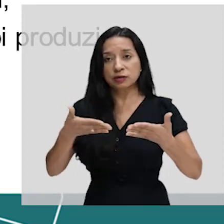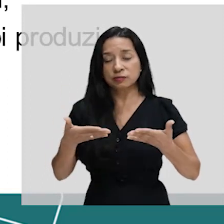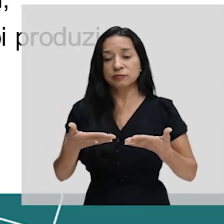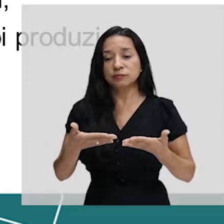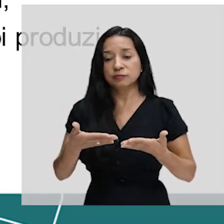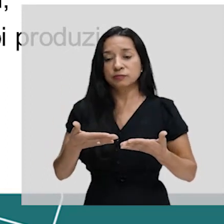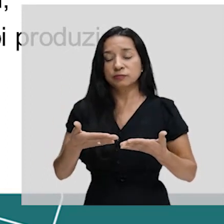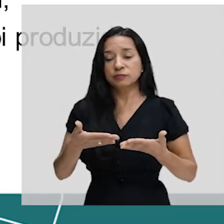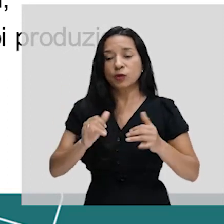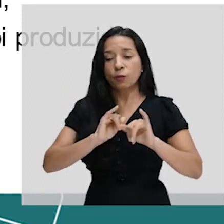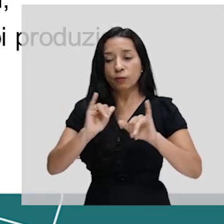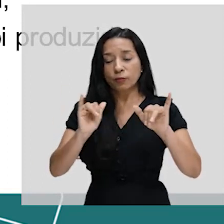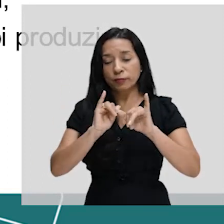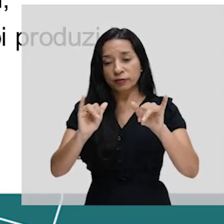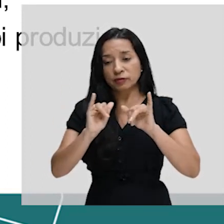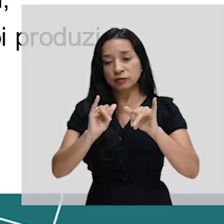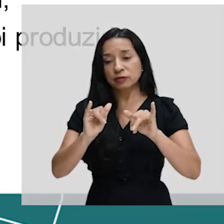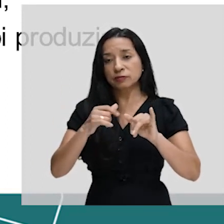uma publicação,